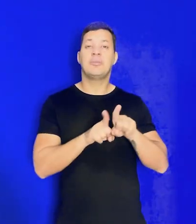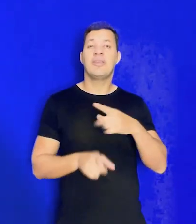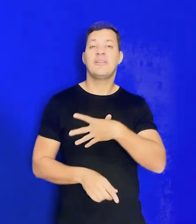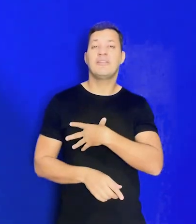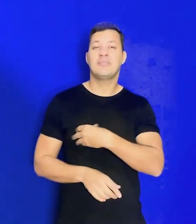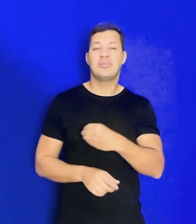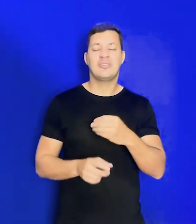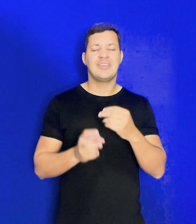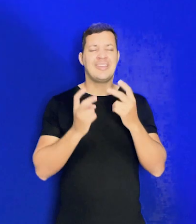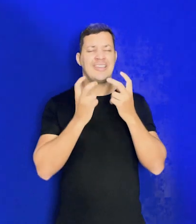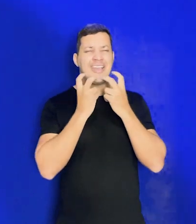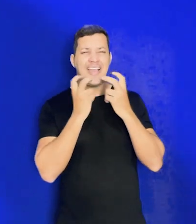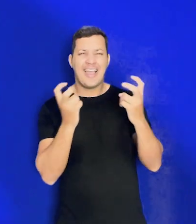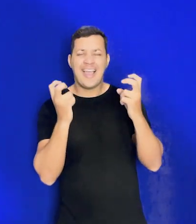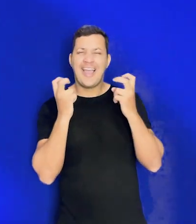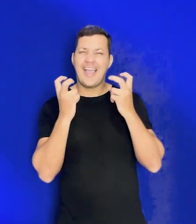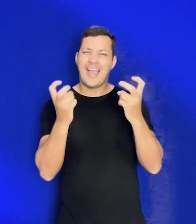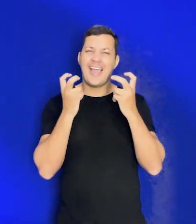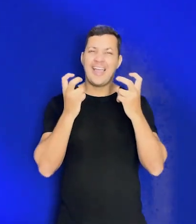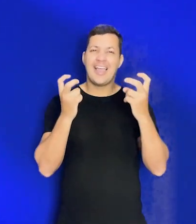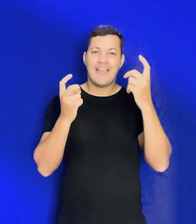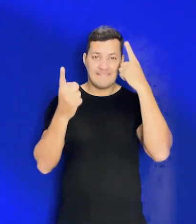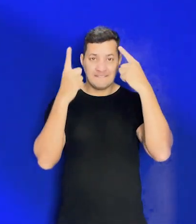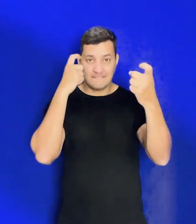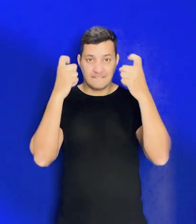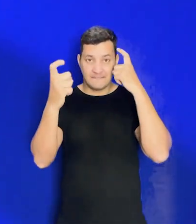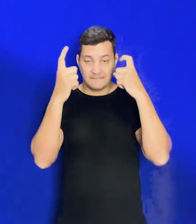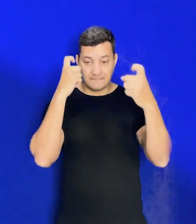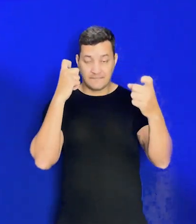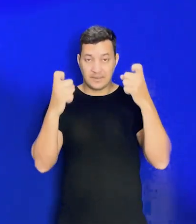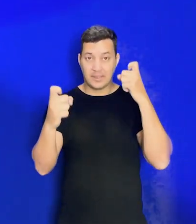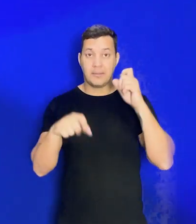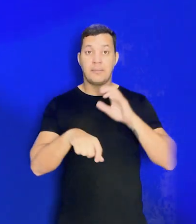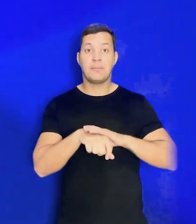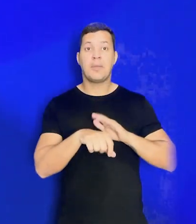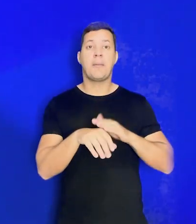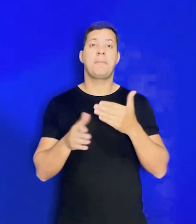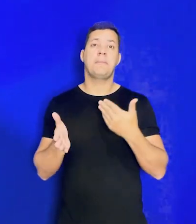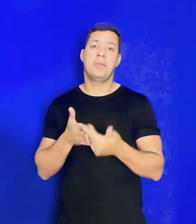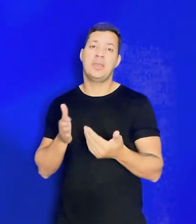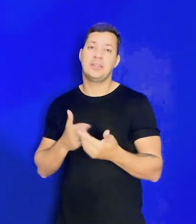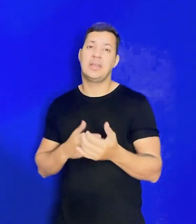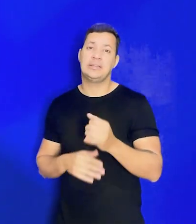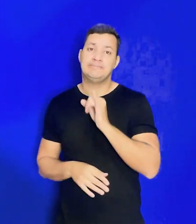clamando vingança dos bens que lhes deste da perda infeliz.